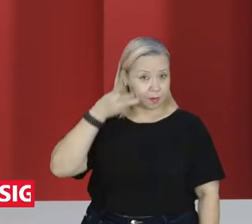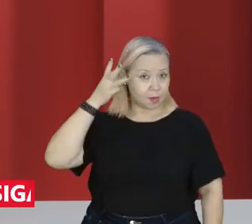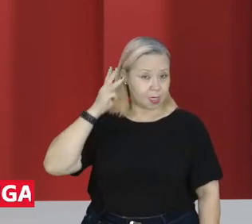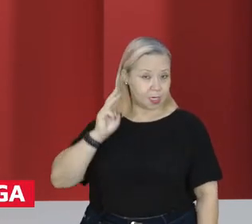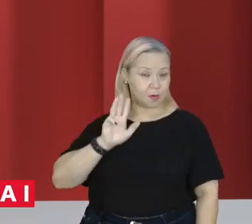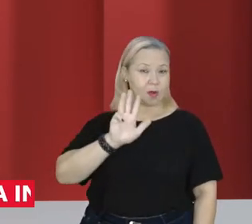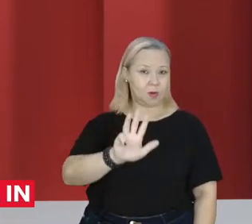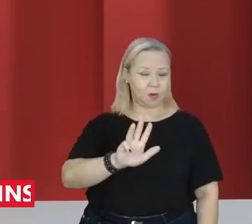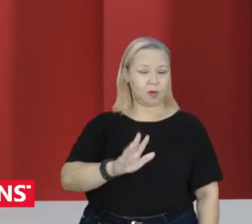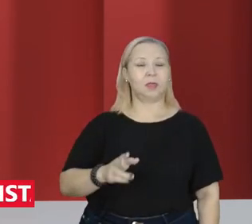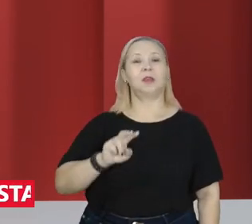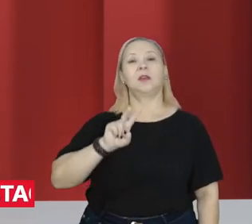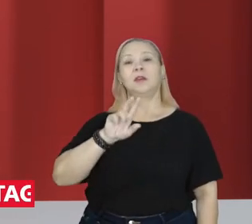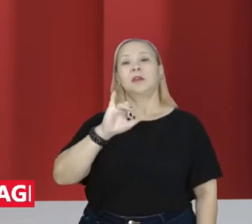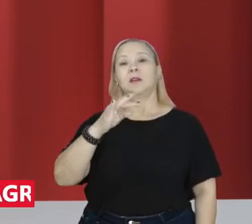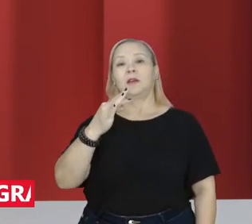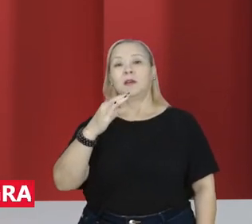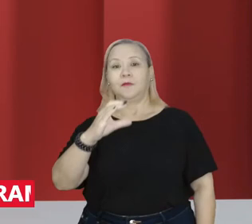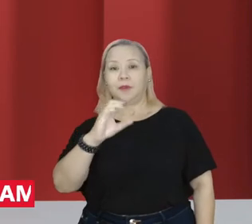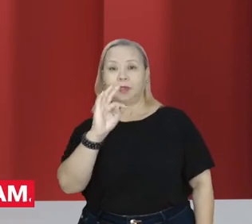o Vitor Pinheiro.